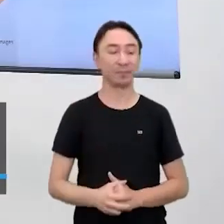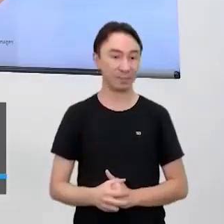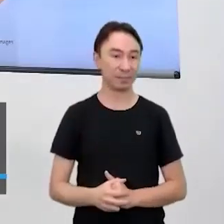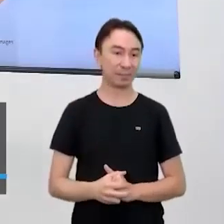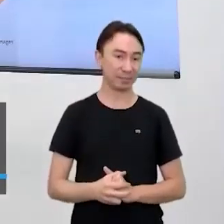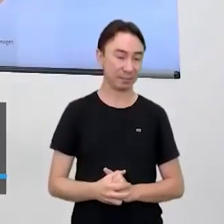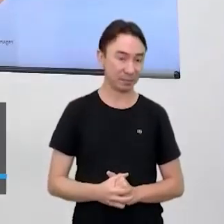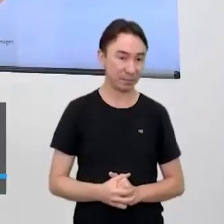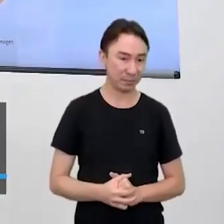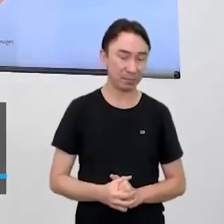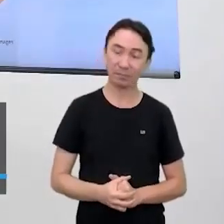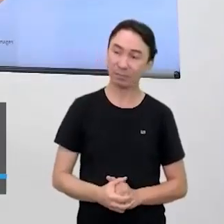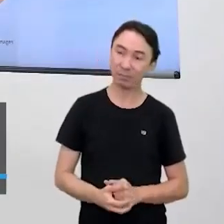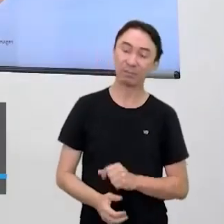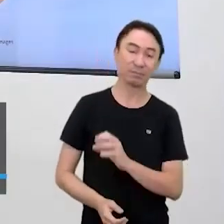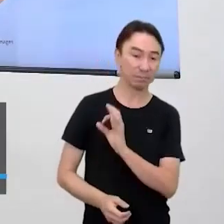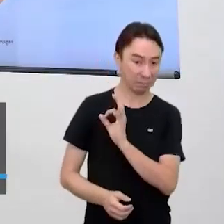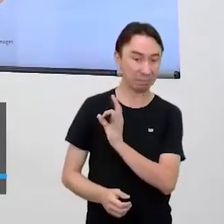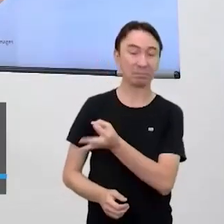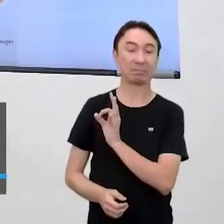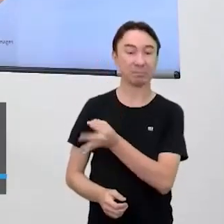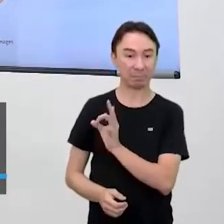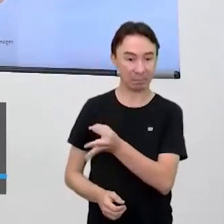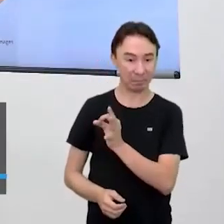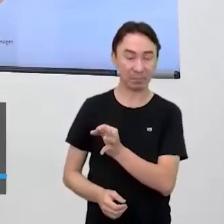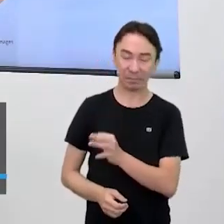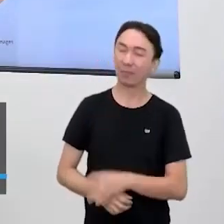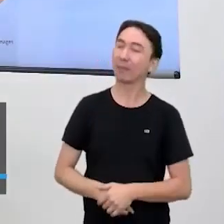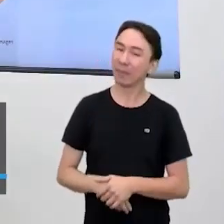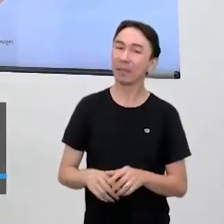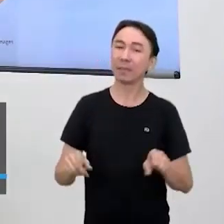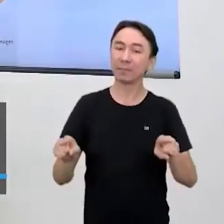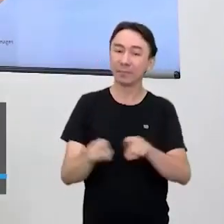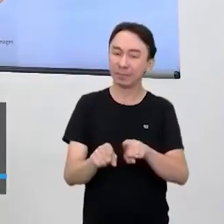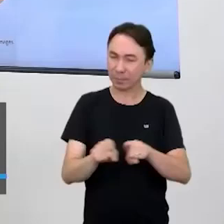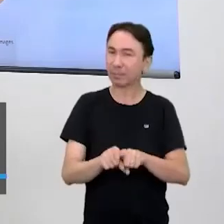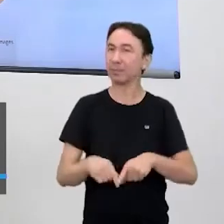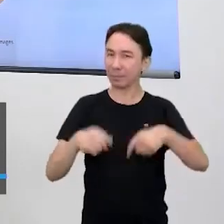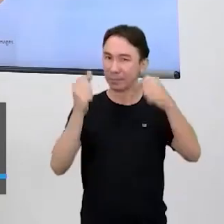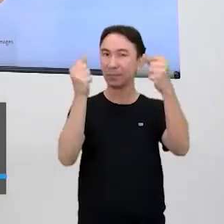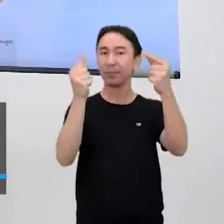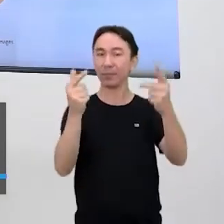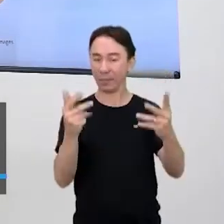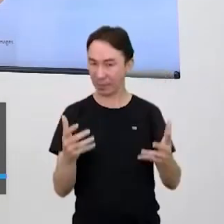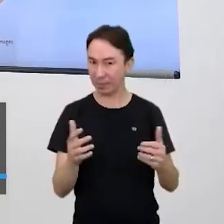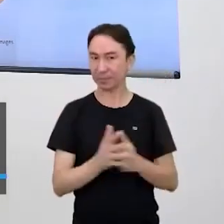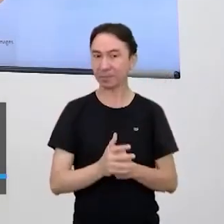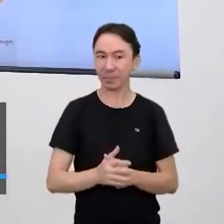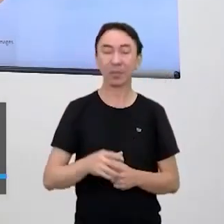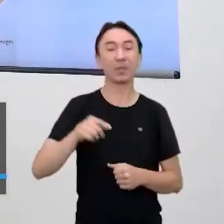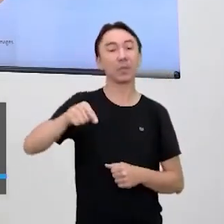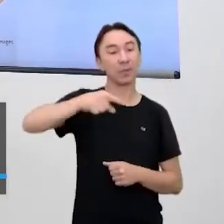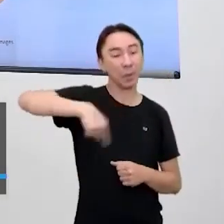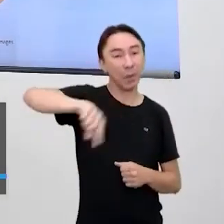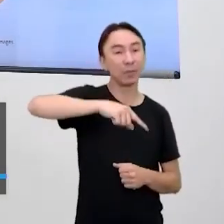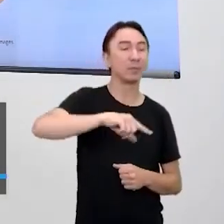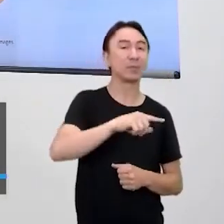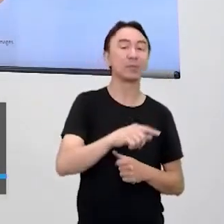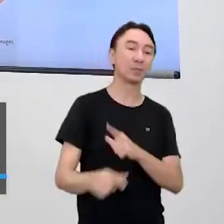Por falar nisso, a gente está trazendo aqui para vocês, eu tinha até comentado, que a gente vai fazer um